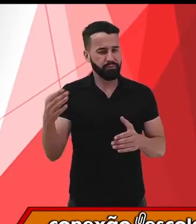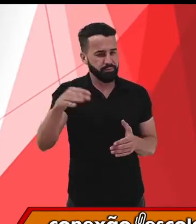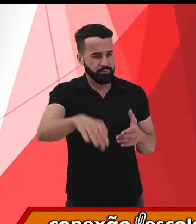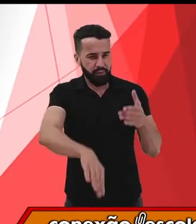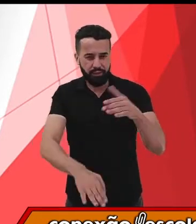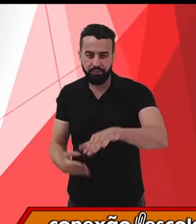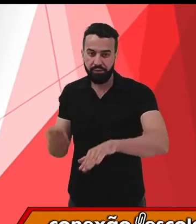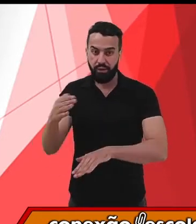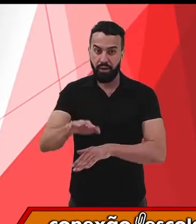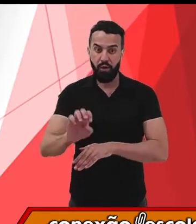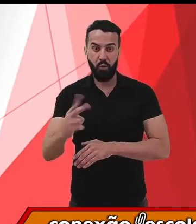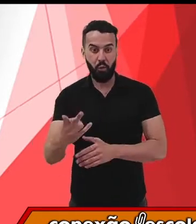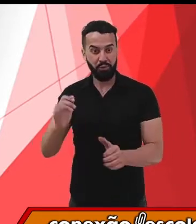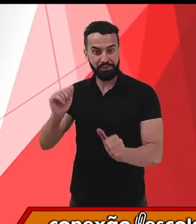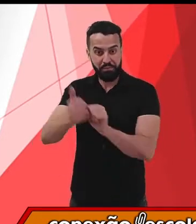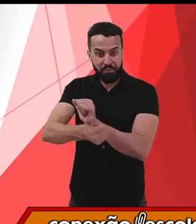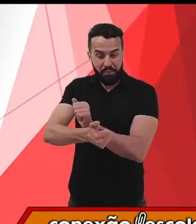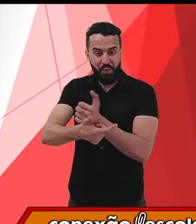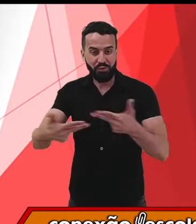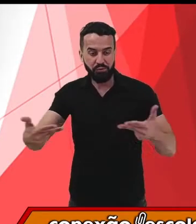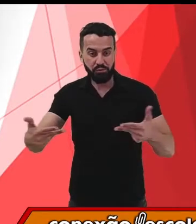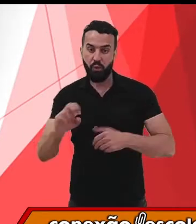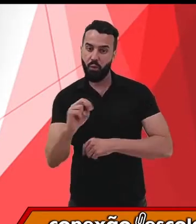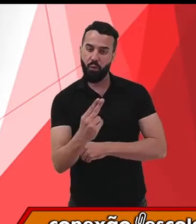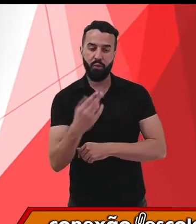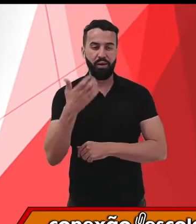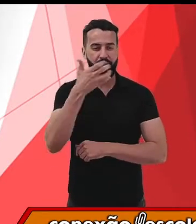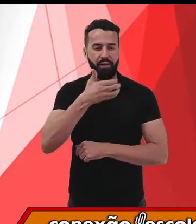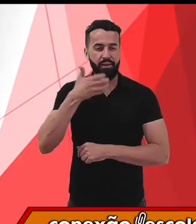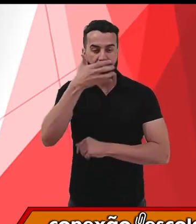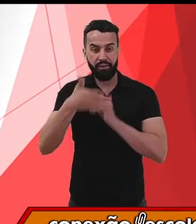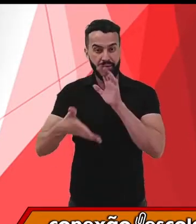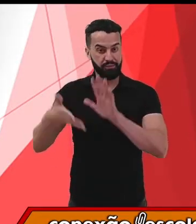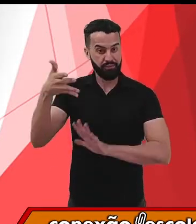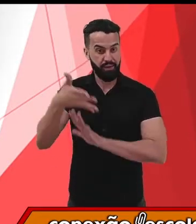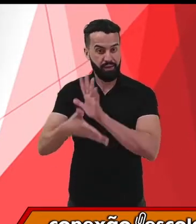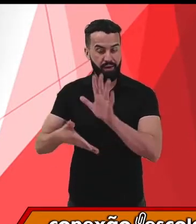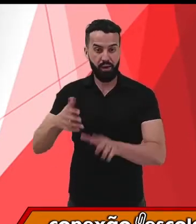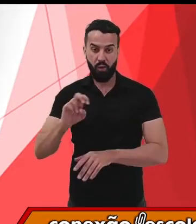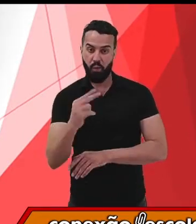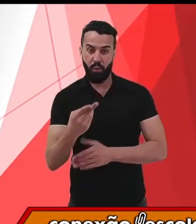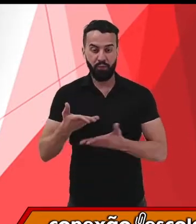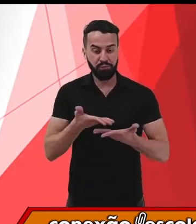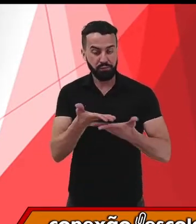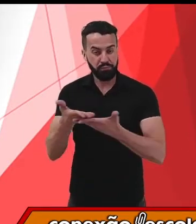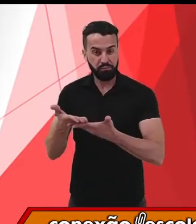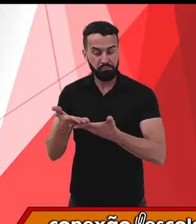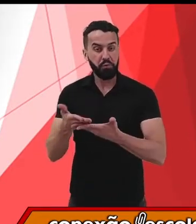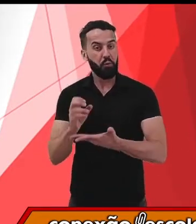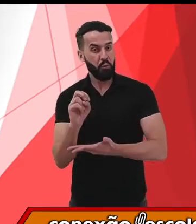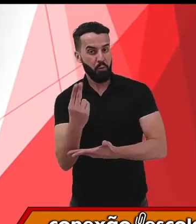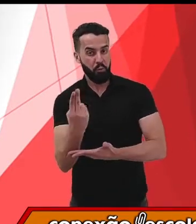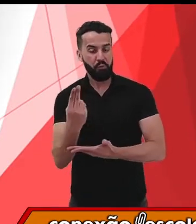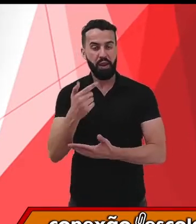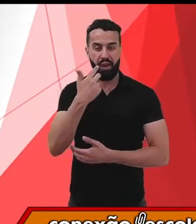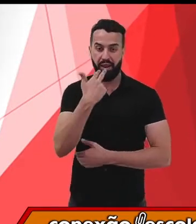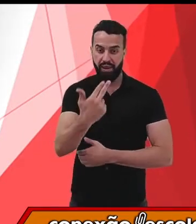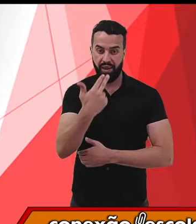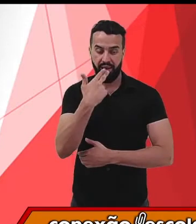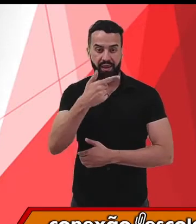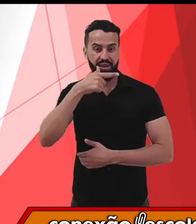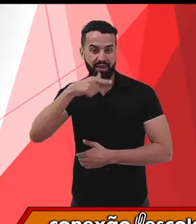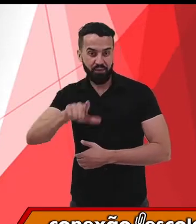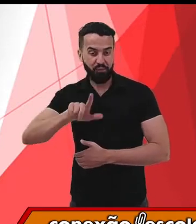seja praticar algum esporte, ou cantar, ou estudar, ou ensinar uma língua diferente para alguém.